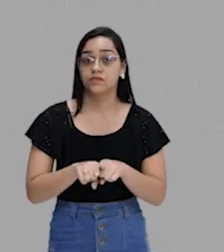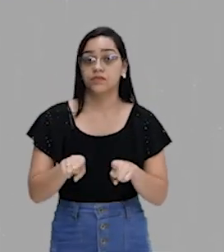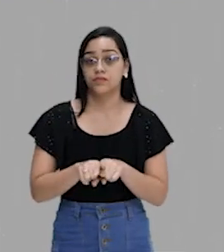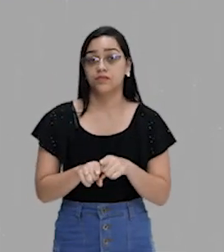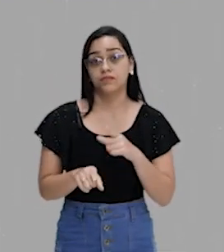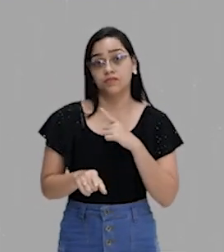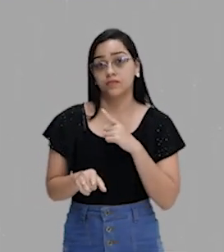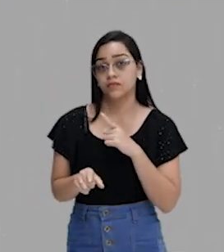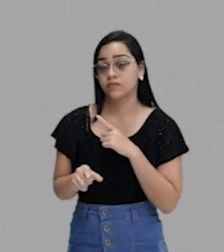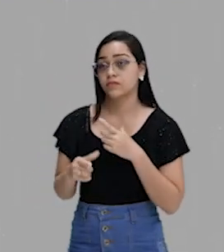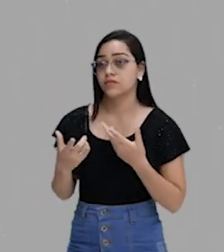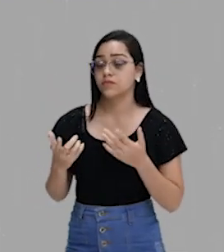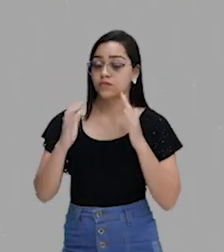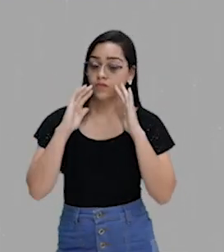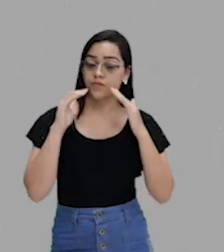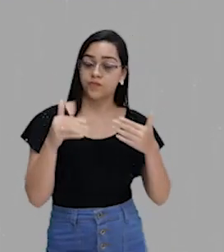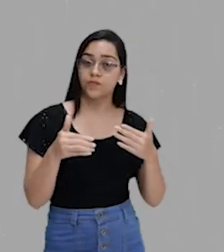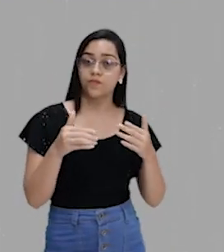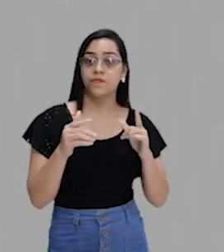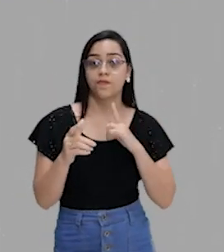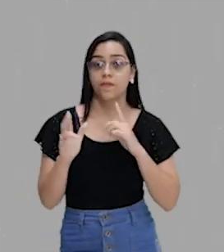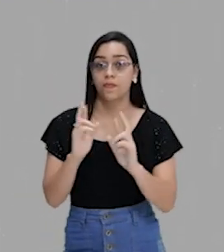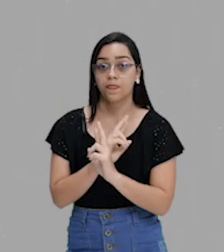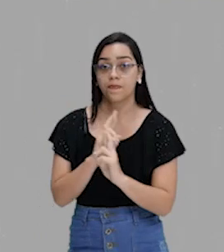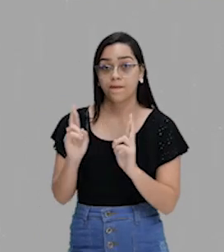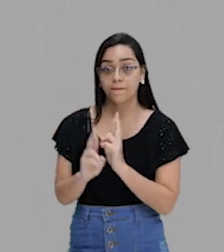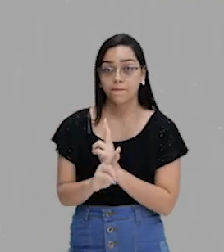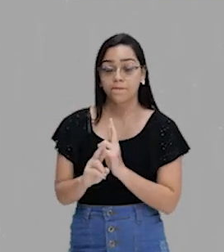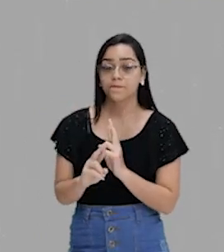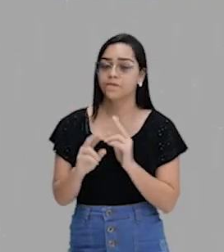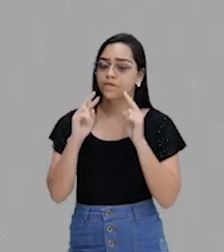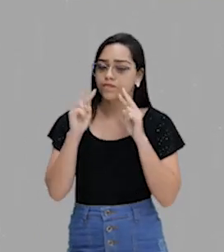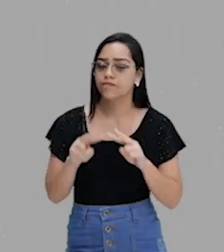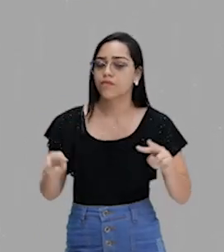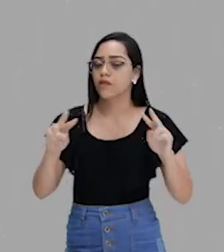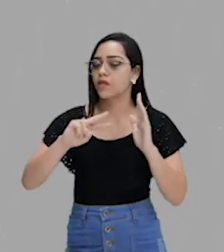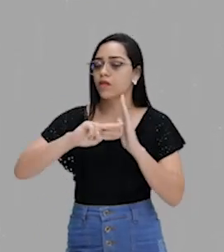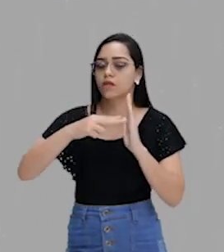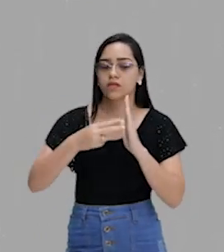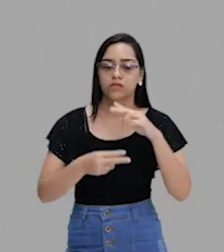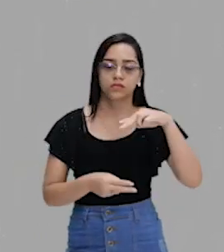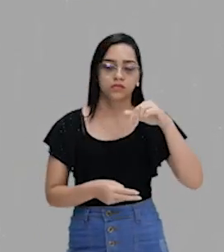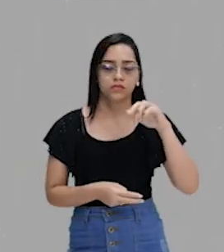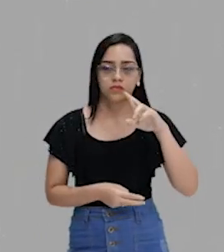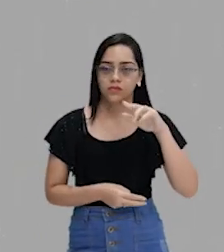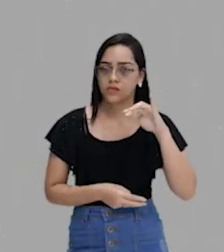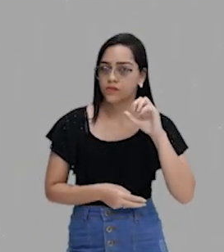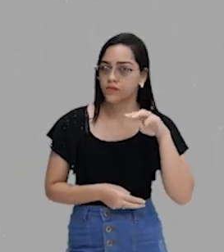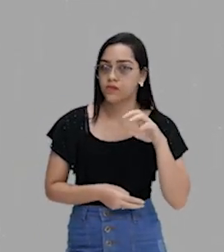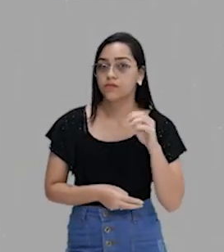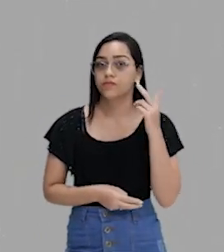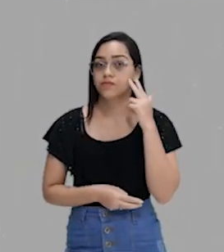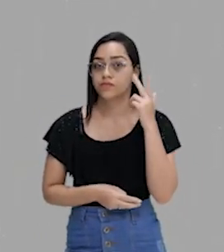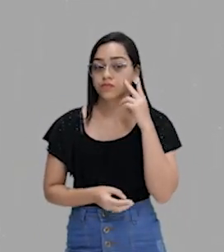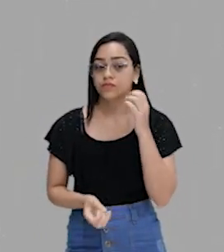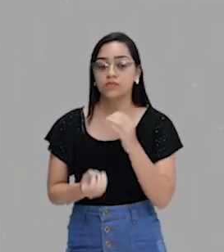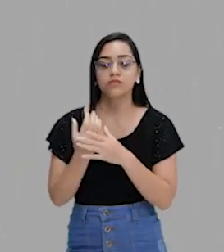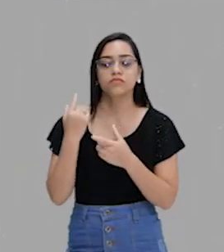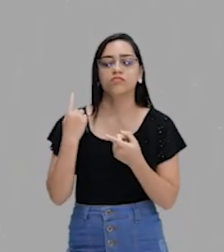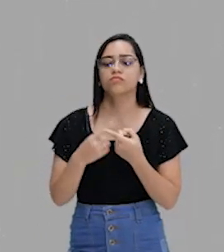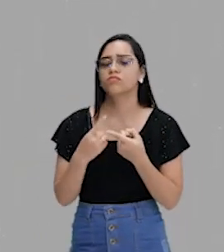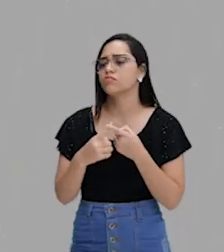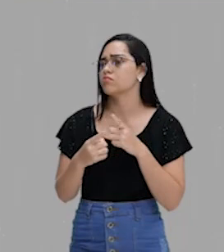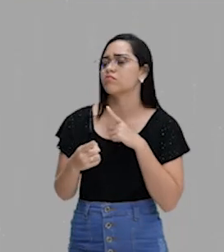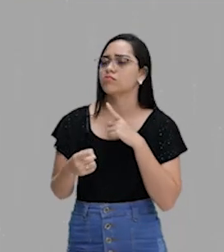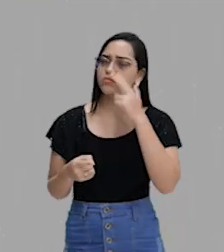a ter um foco maior nas produções. Então, nós vamos ver o que é o naturalismo em si, a origem humana, por que